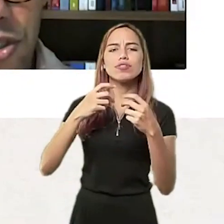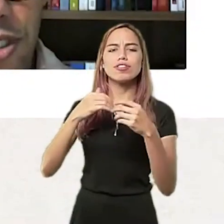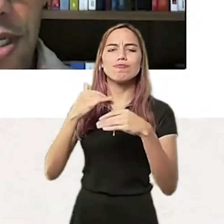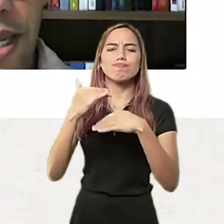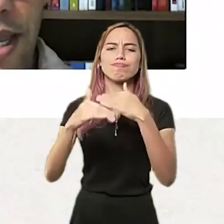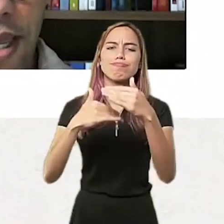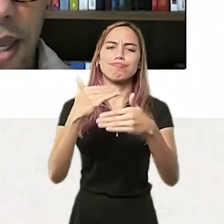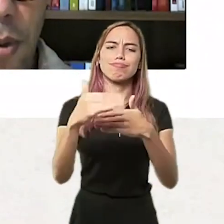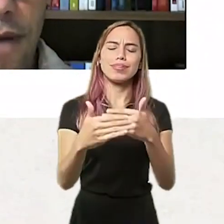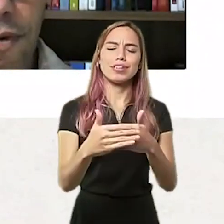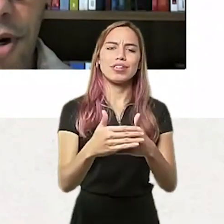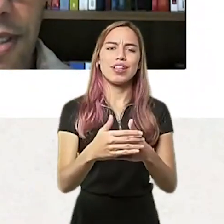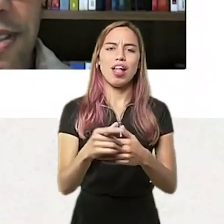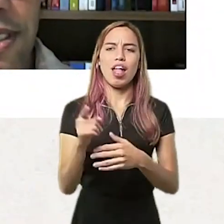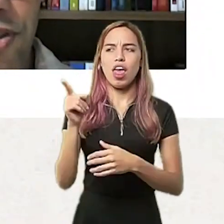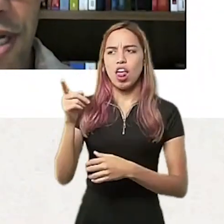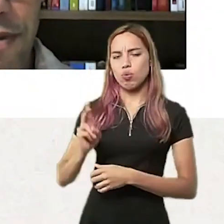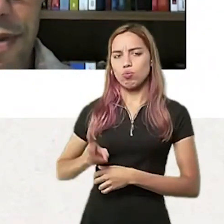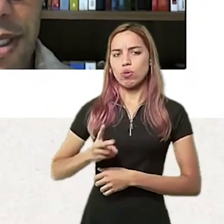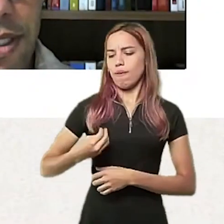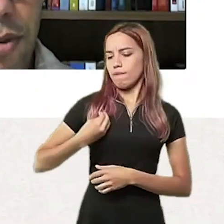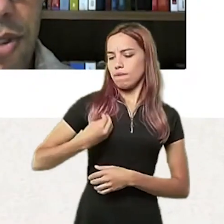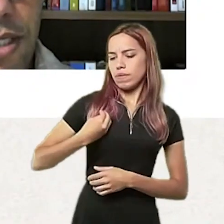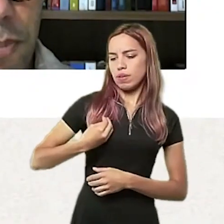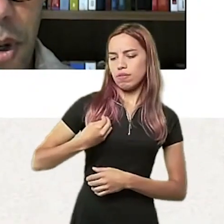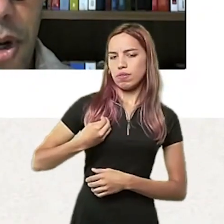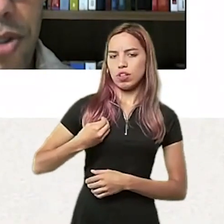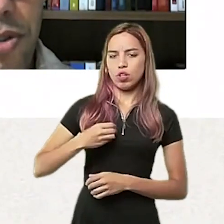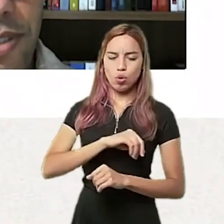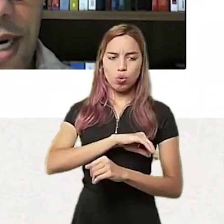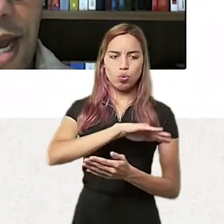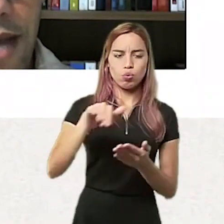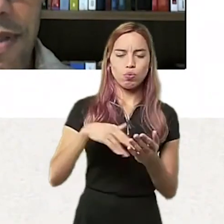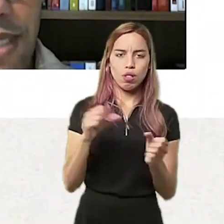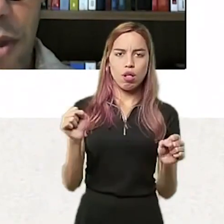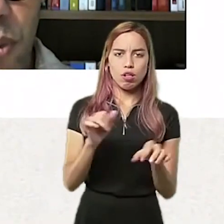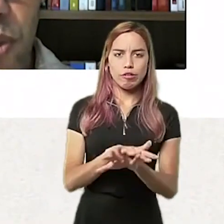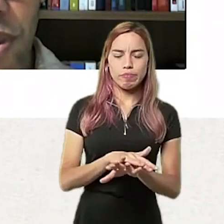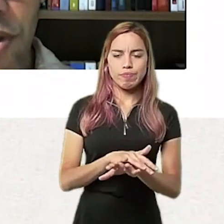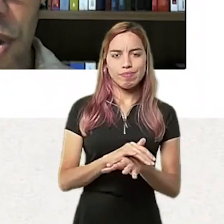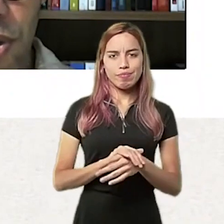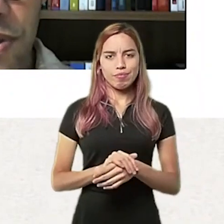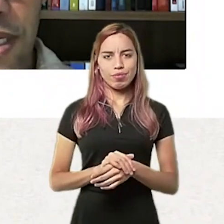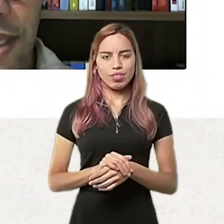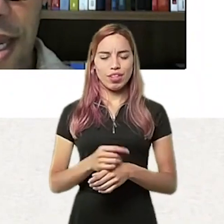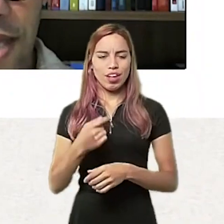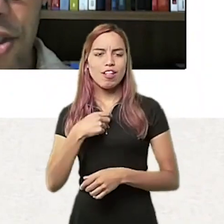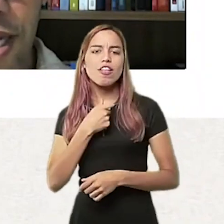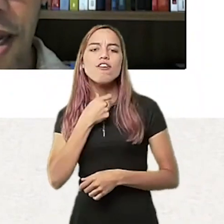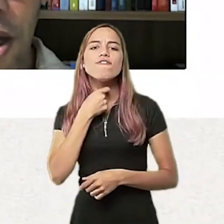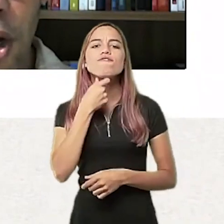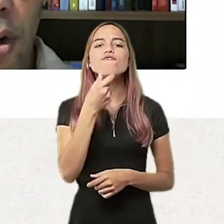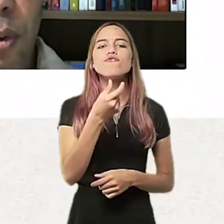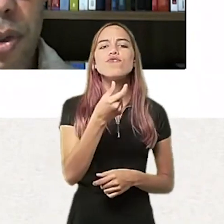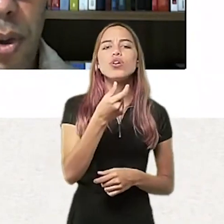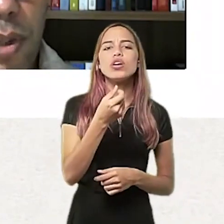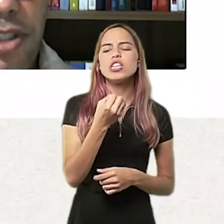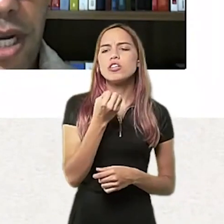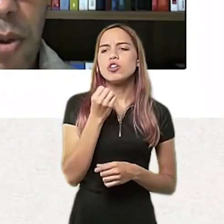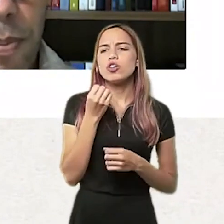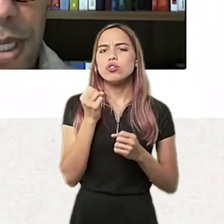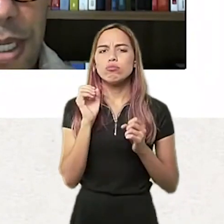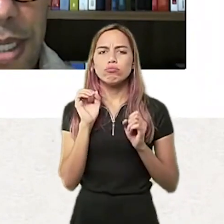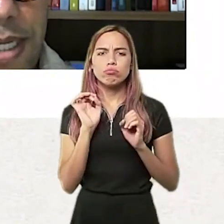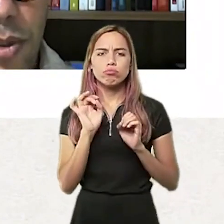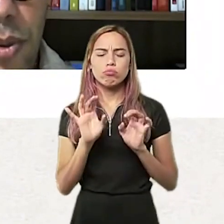nada existir. Eu, a voz que te levanta dos despojos, graves, aguda, doce, enérgica, o som